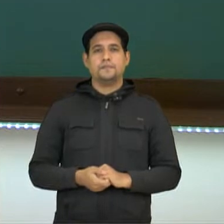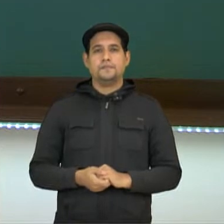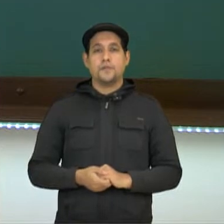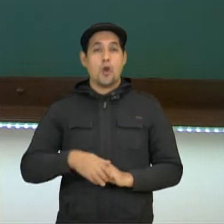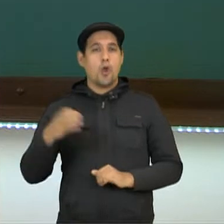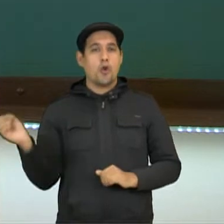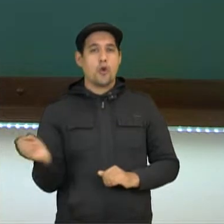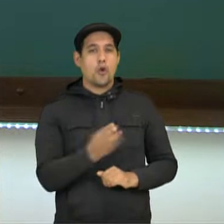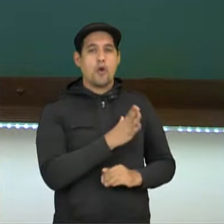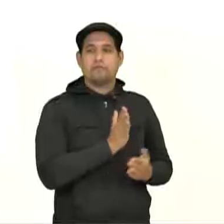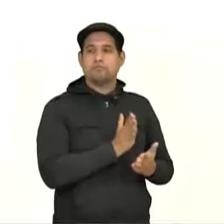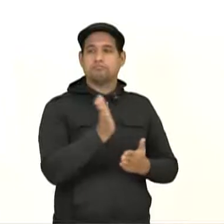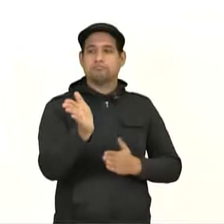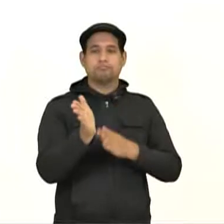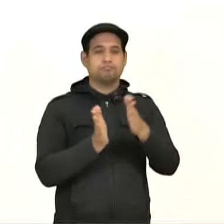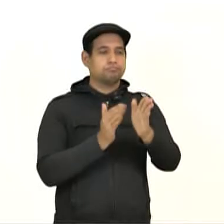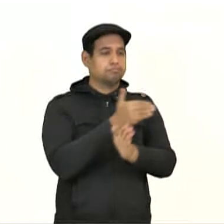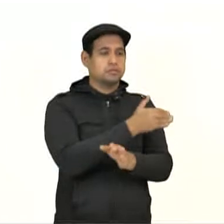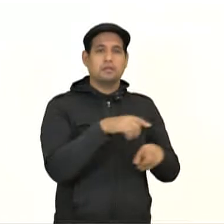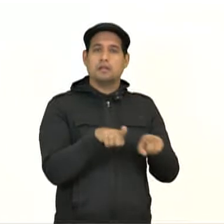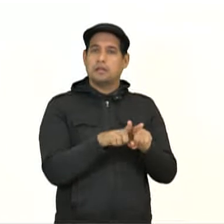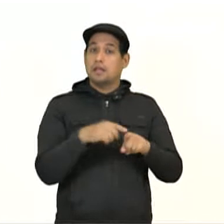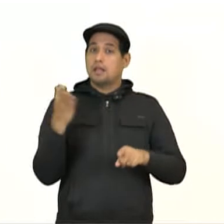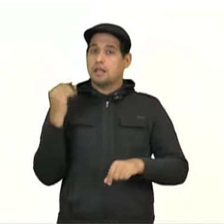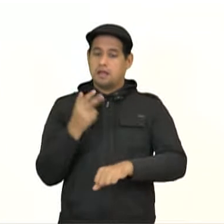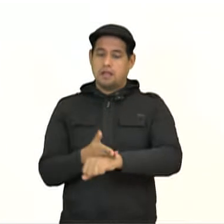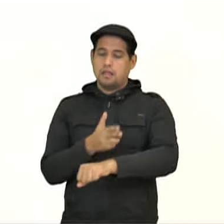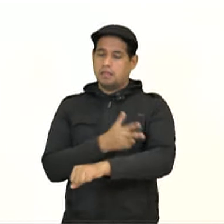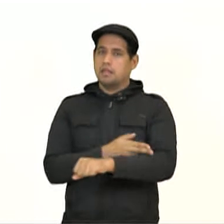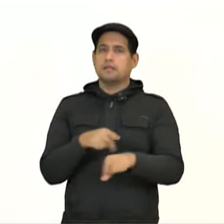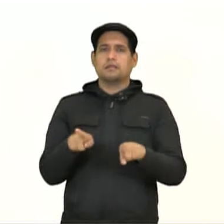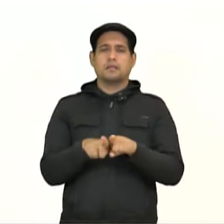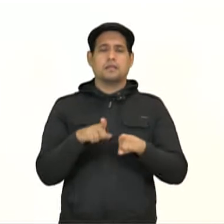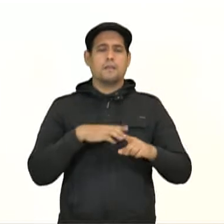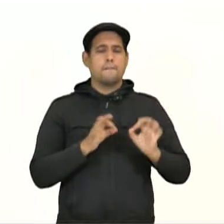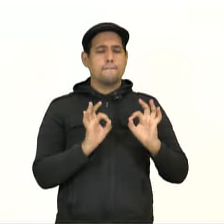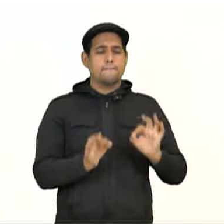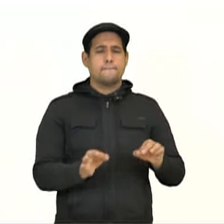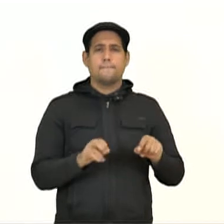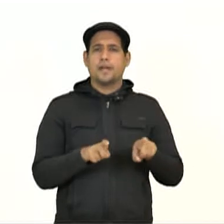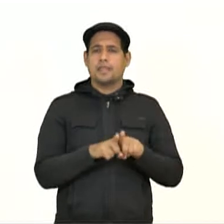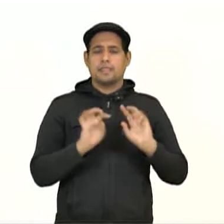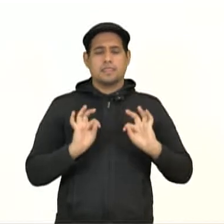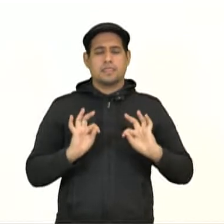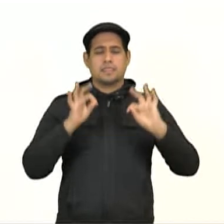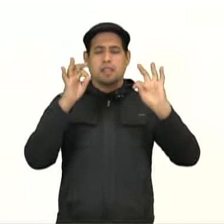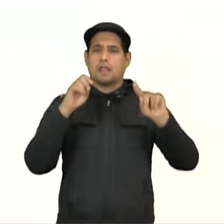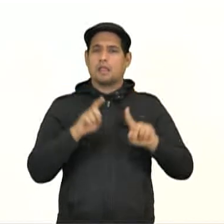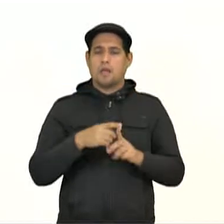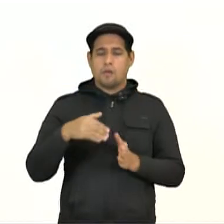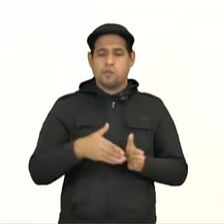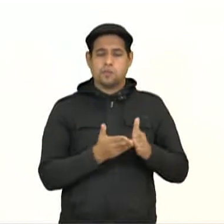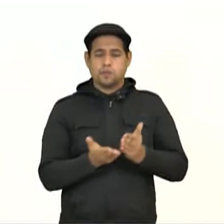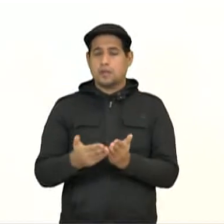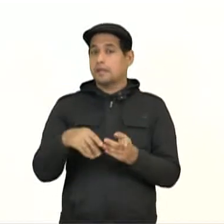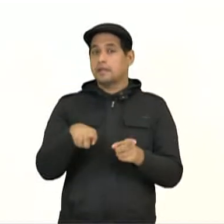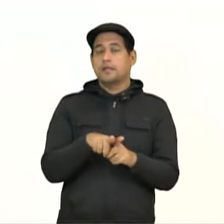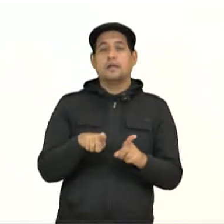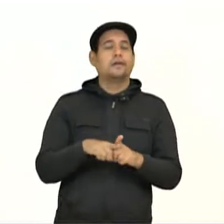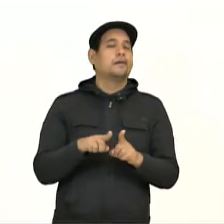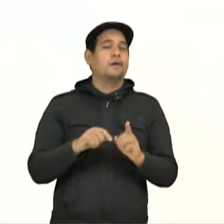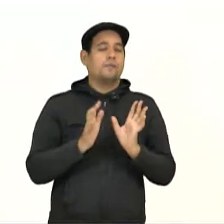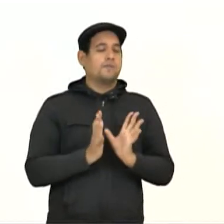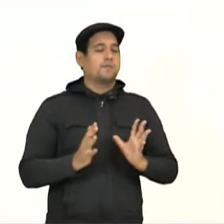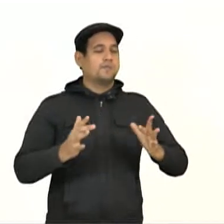Novas rotas comerciais. Na Baixa Idade Média, ocorreu o aperfeiçoamento das técnicas de navegação e o aumento